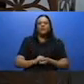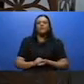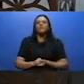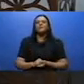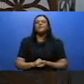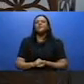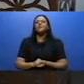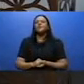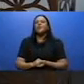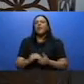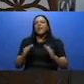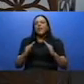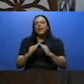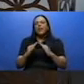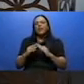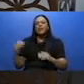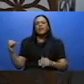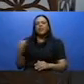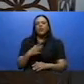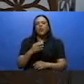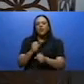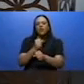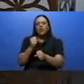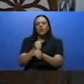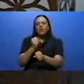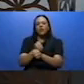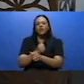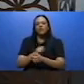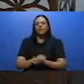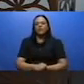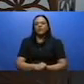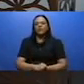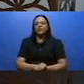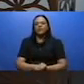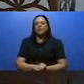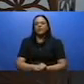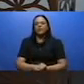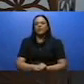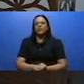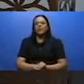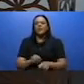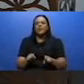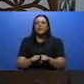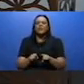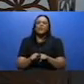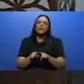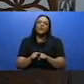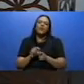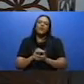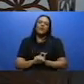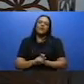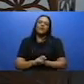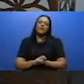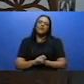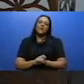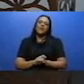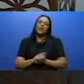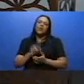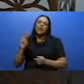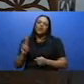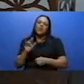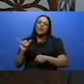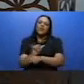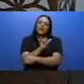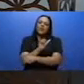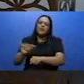novas casas foram construídas e outras necessidades apareceram, como a criação de novas estratégias de segurança